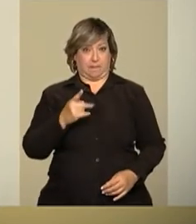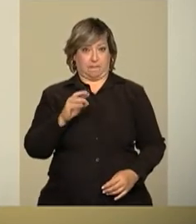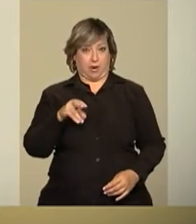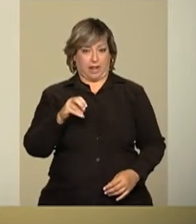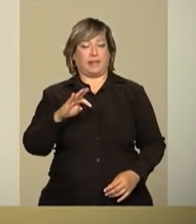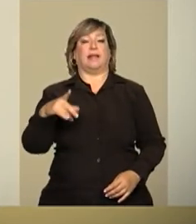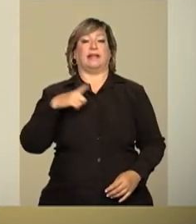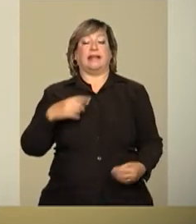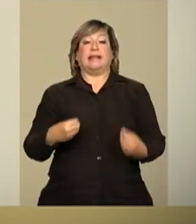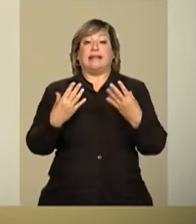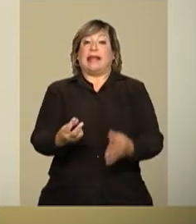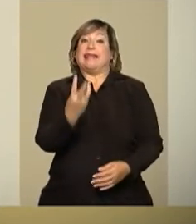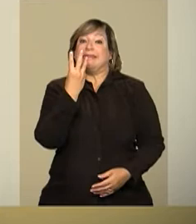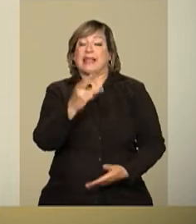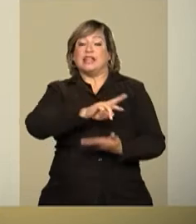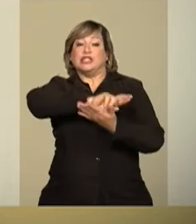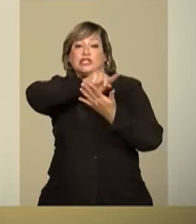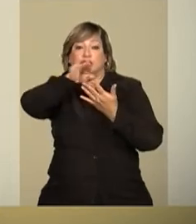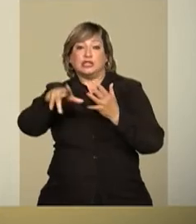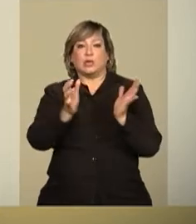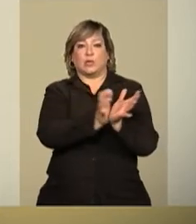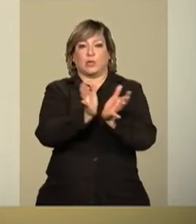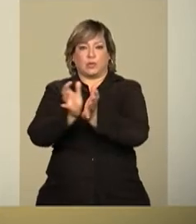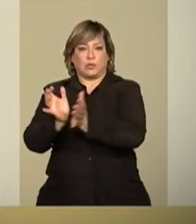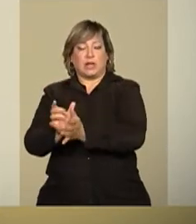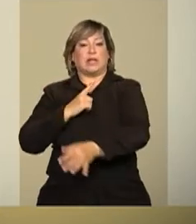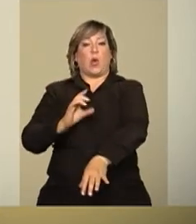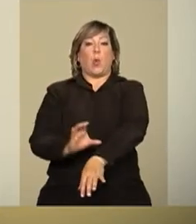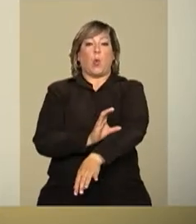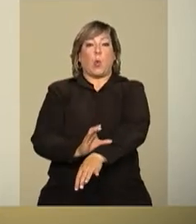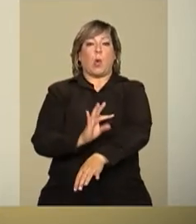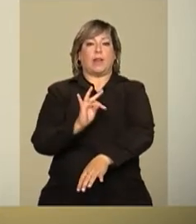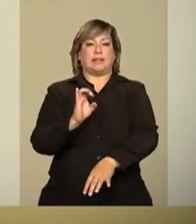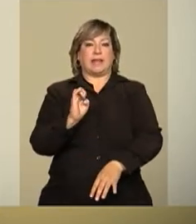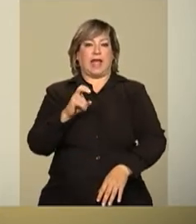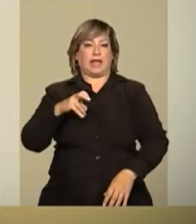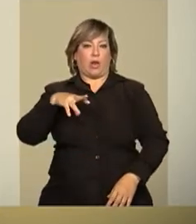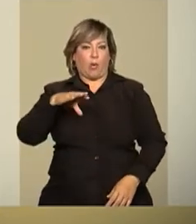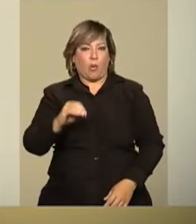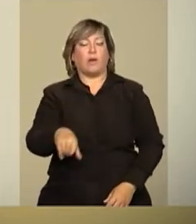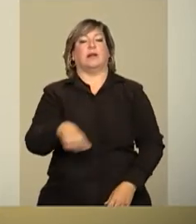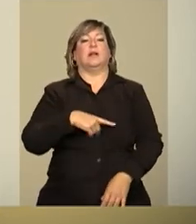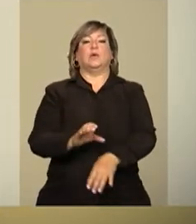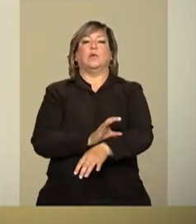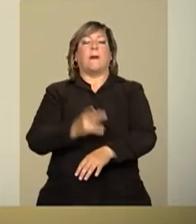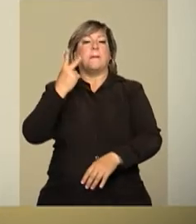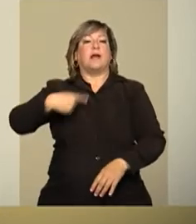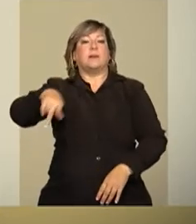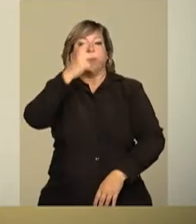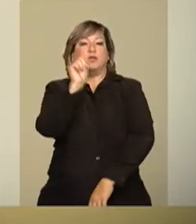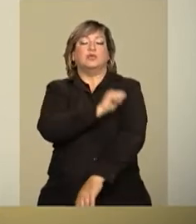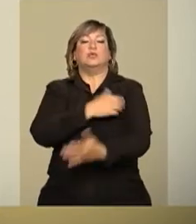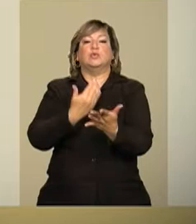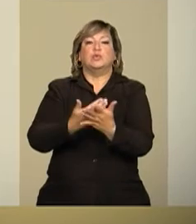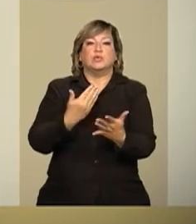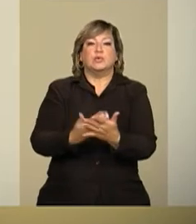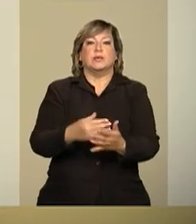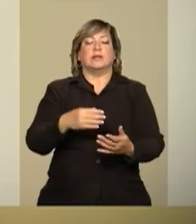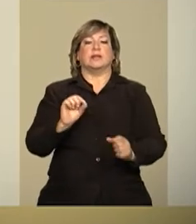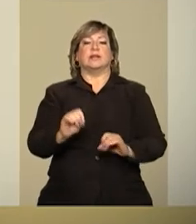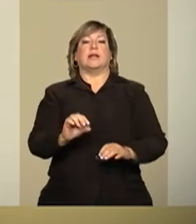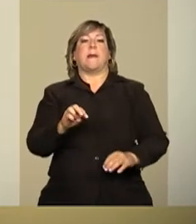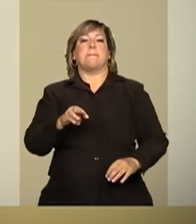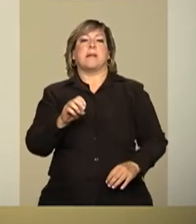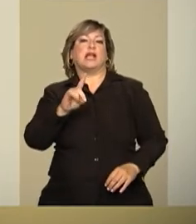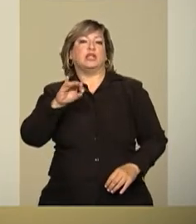atende três tipos de público tem os cursos técnicos que são cursos para os estudantes de ensino médio